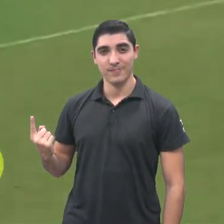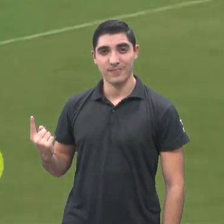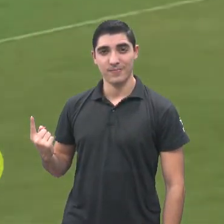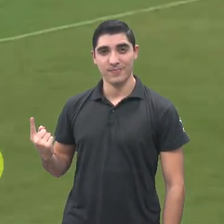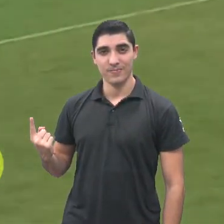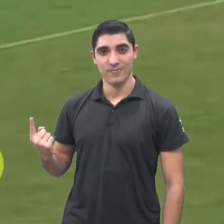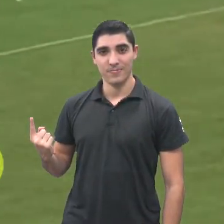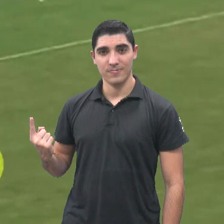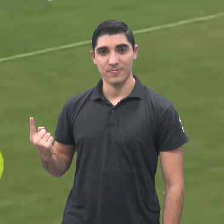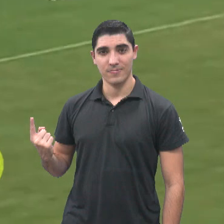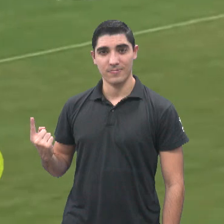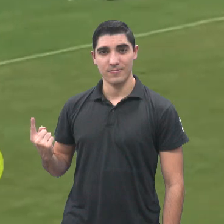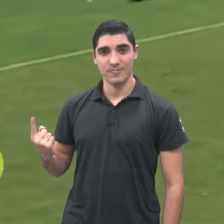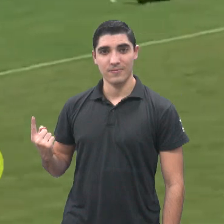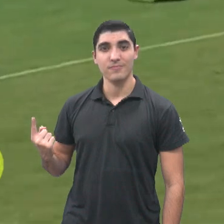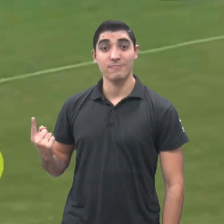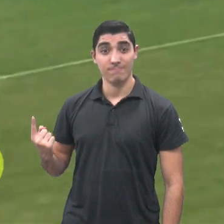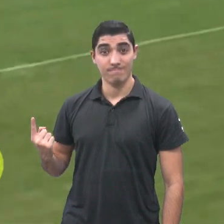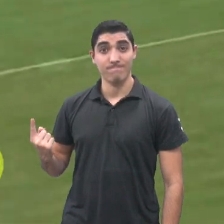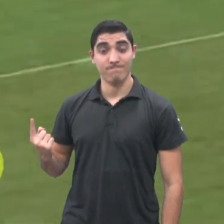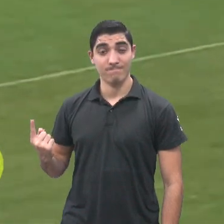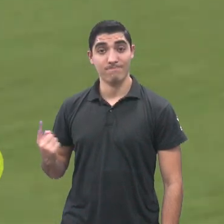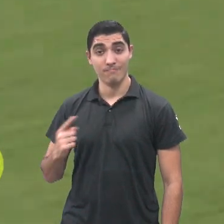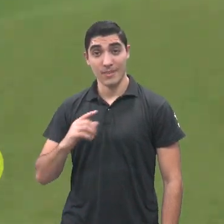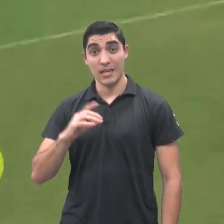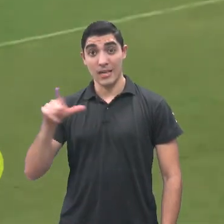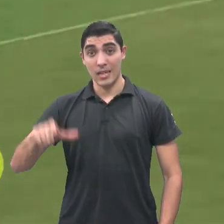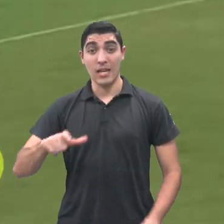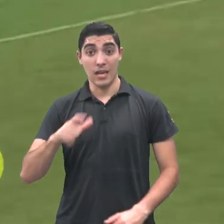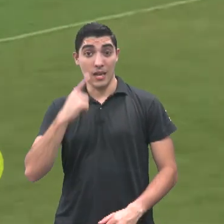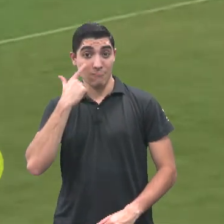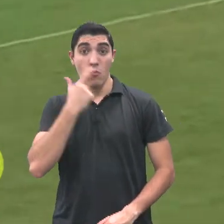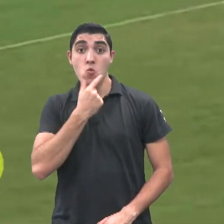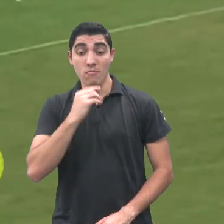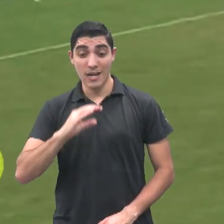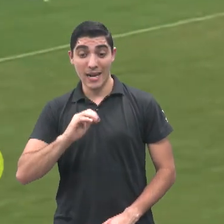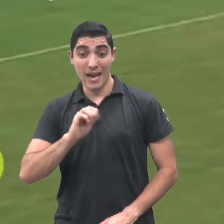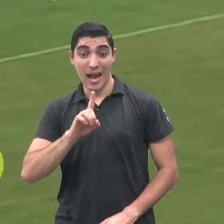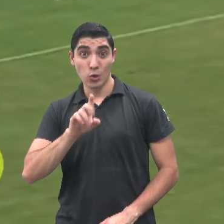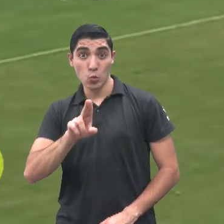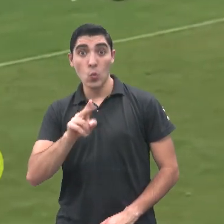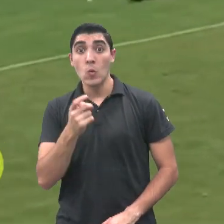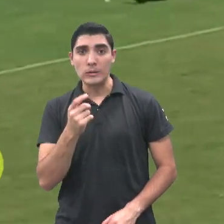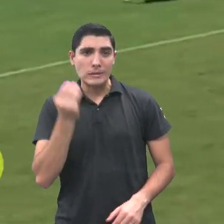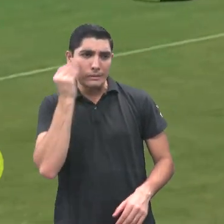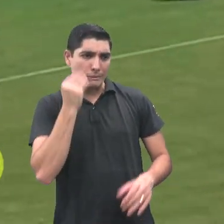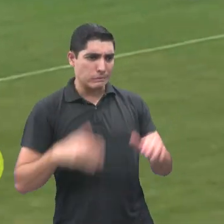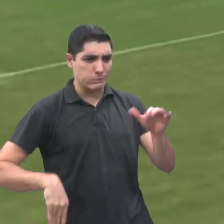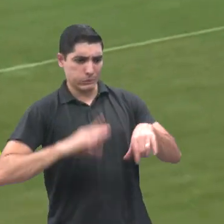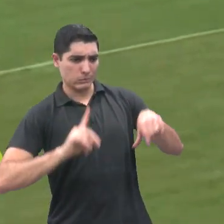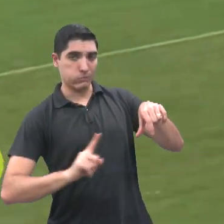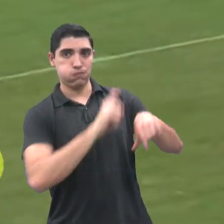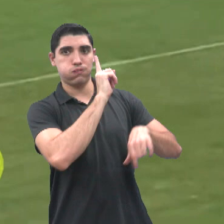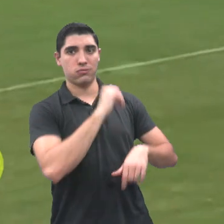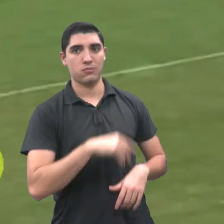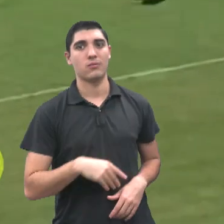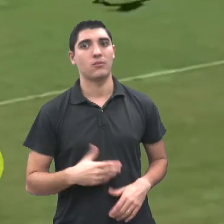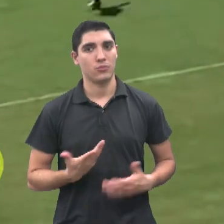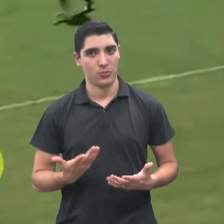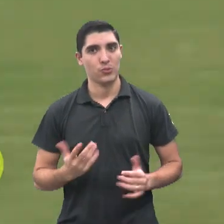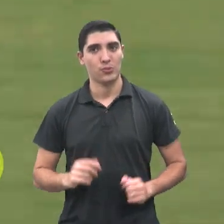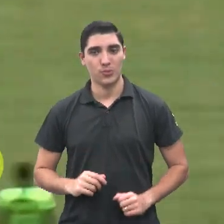que dominou e bateu cruzado. Cadu, quase em cima da linha, afastou a chance do terceiro do Tigre. Boa chegada do